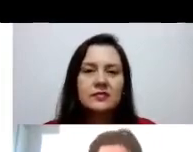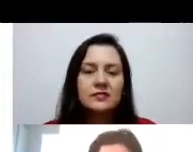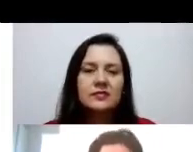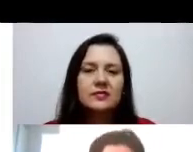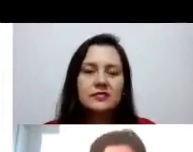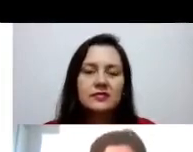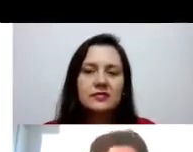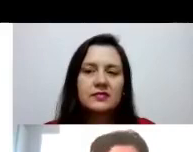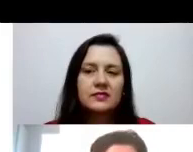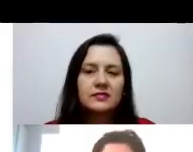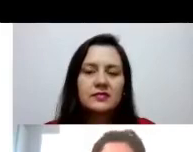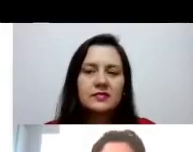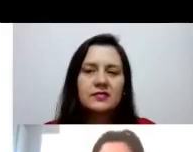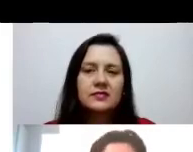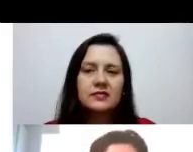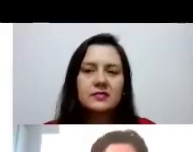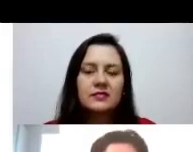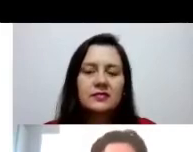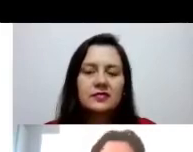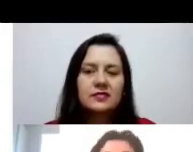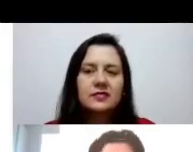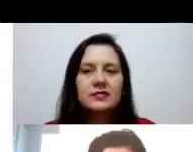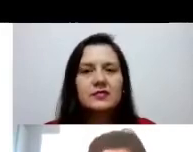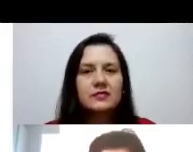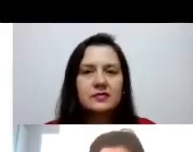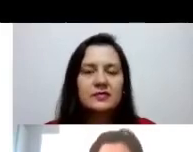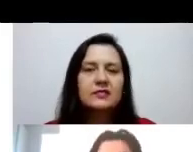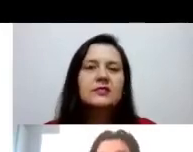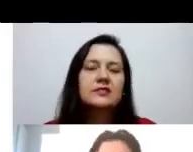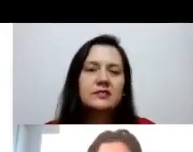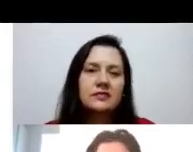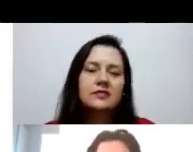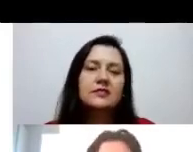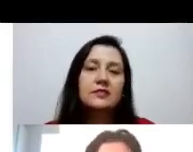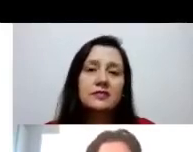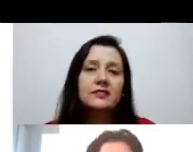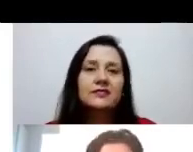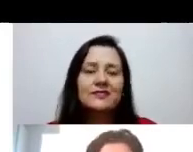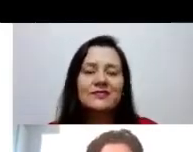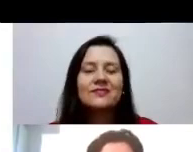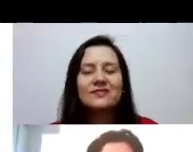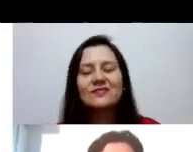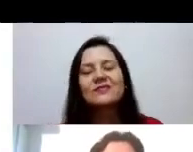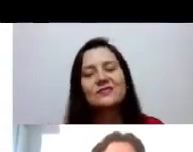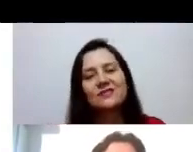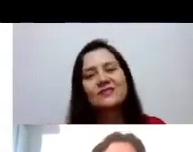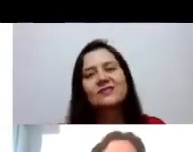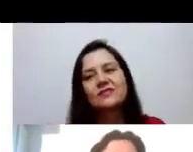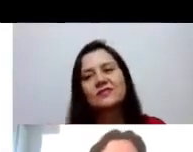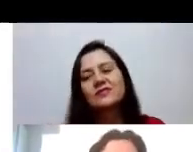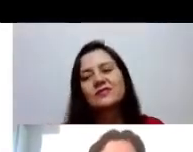área do direito para ela e ainda pagar a indenização e muitas vezes ter que contratar ela com um mandato de